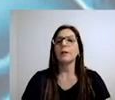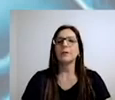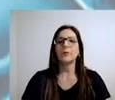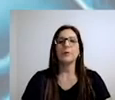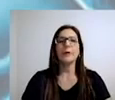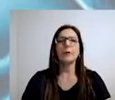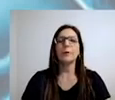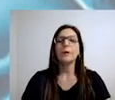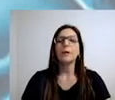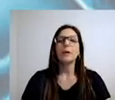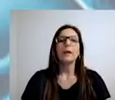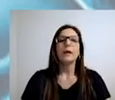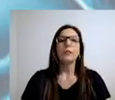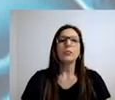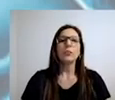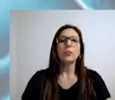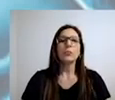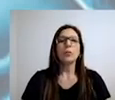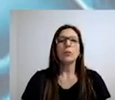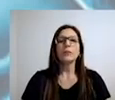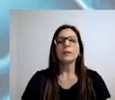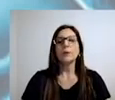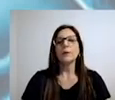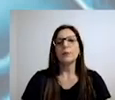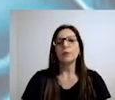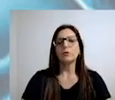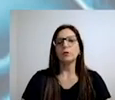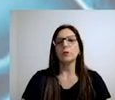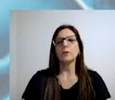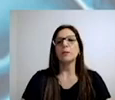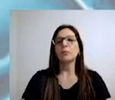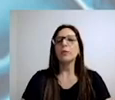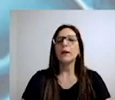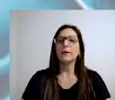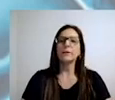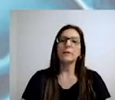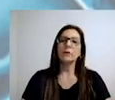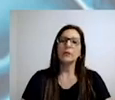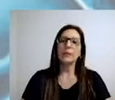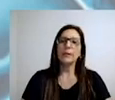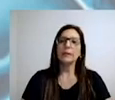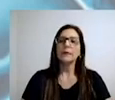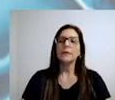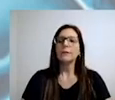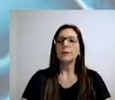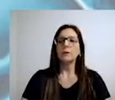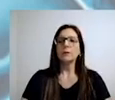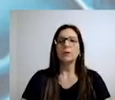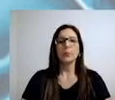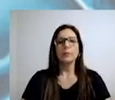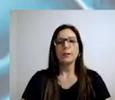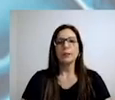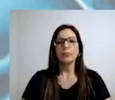bactérias, por exemplo, os cromossomos eles se apresentam de forma circular e não linear, não